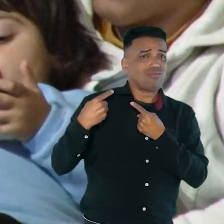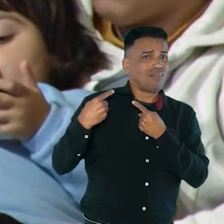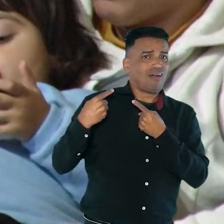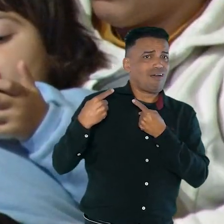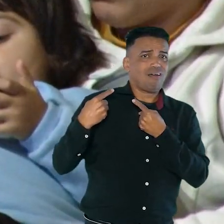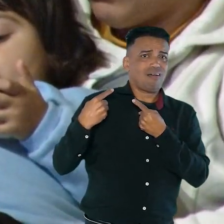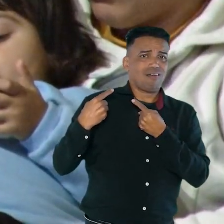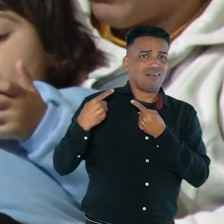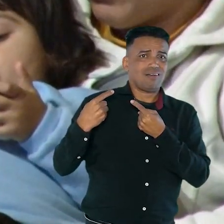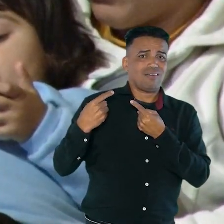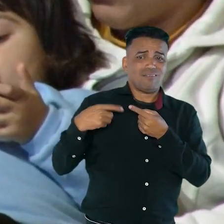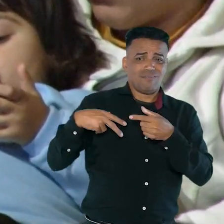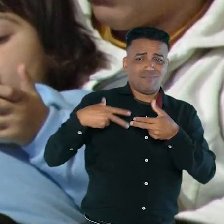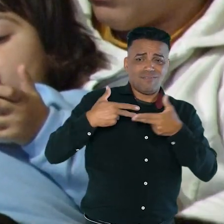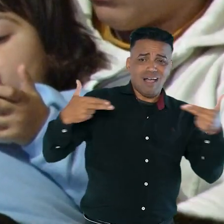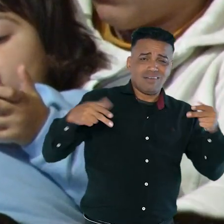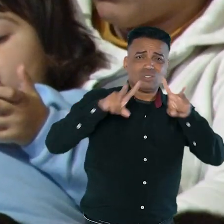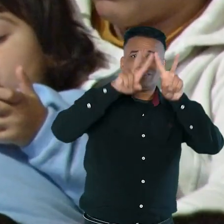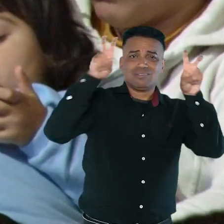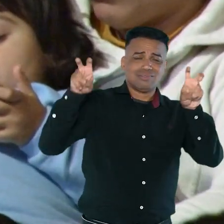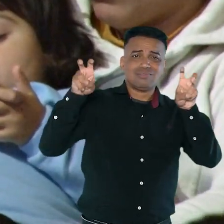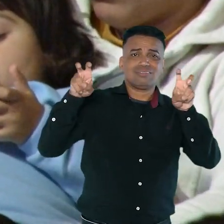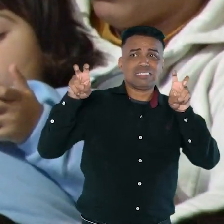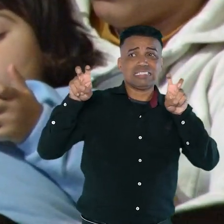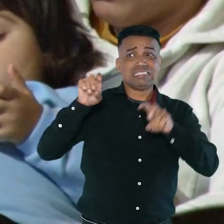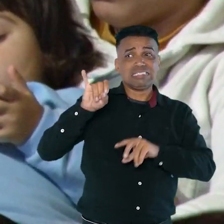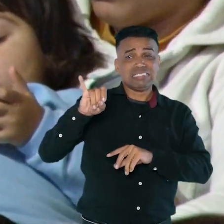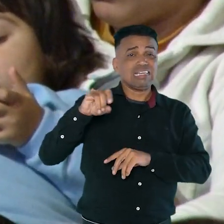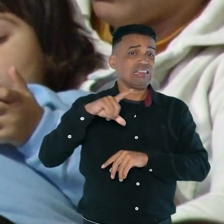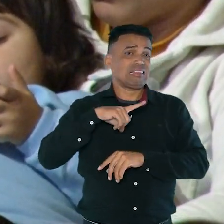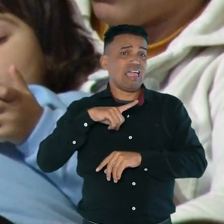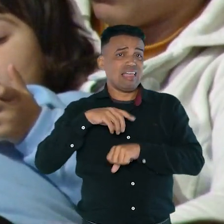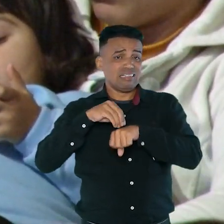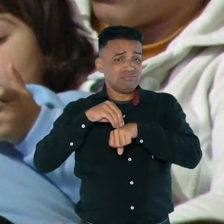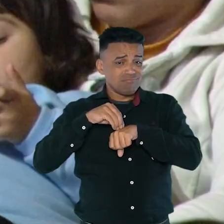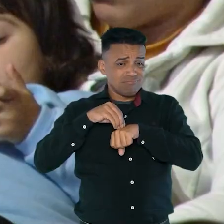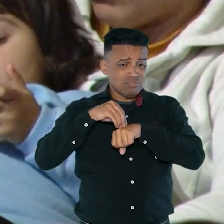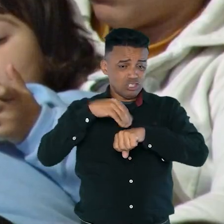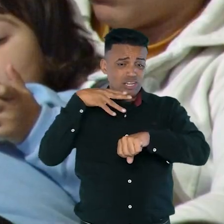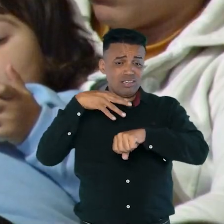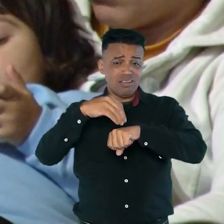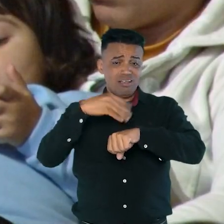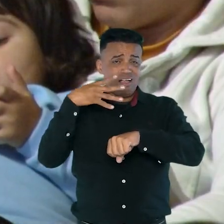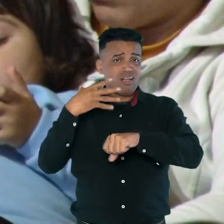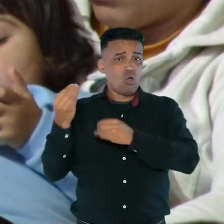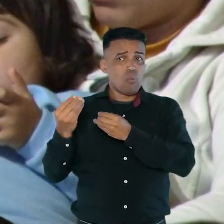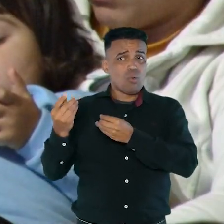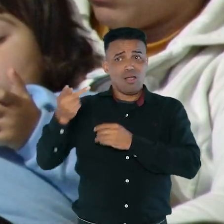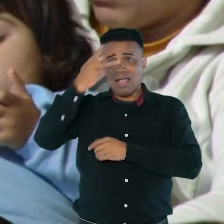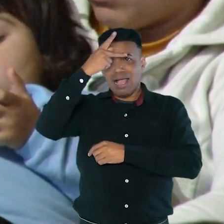em vários assuntos, entendeu? Se tem alguma forma, alguma dica de como trazer essa pessoa de